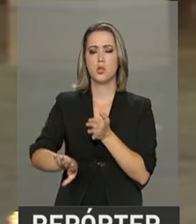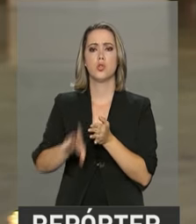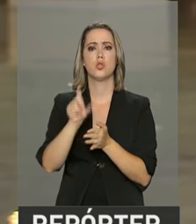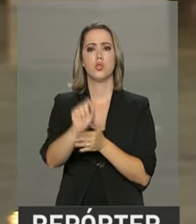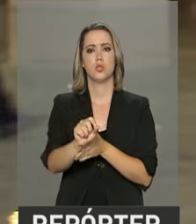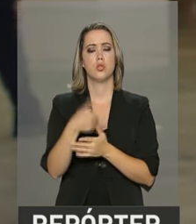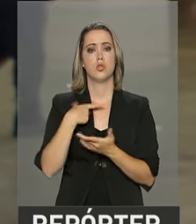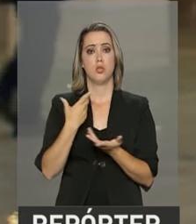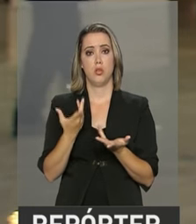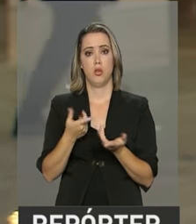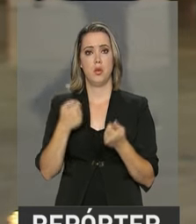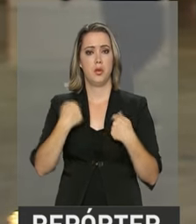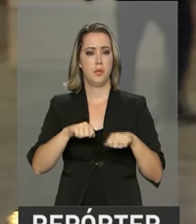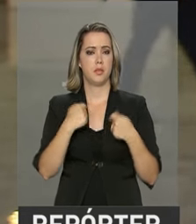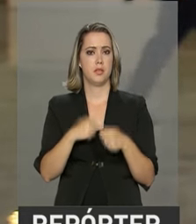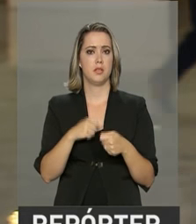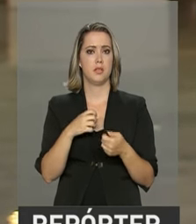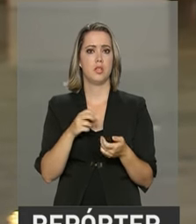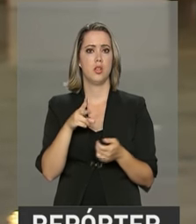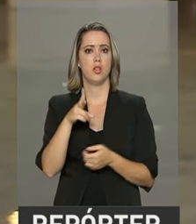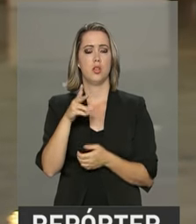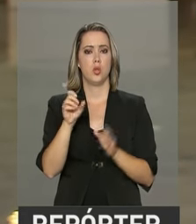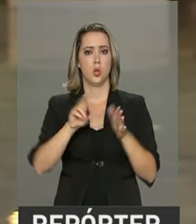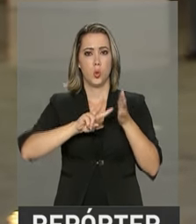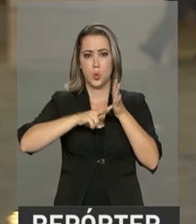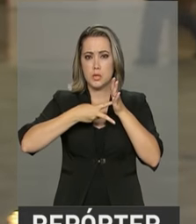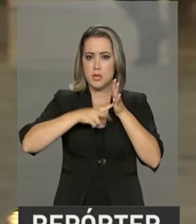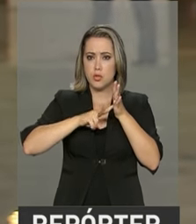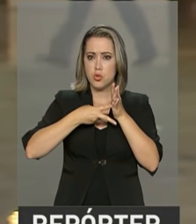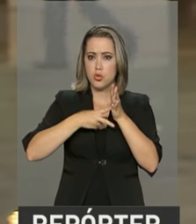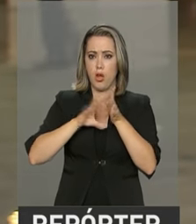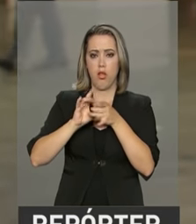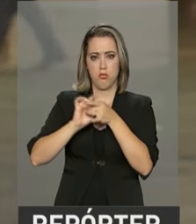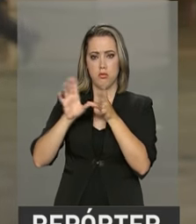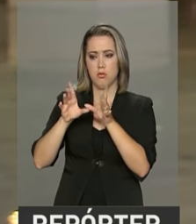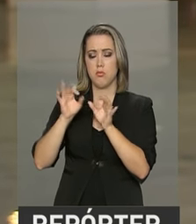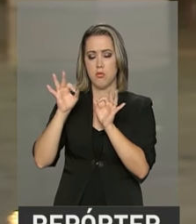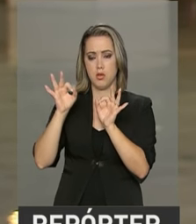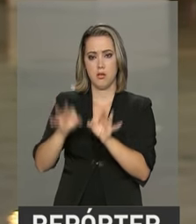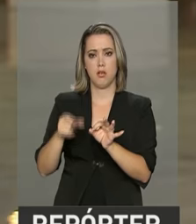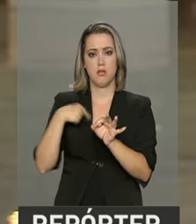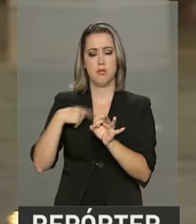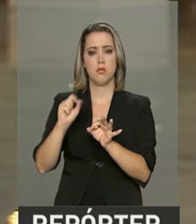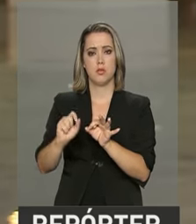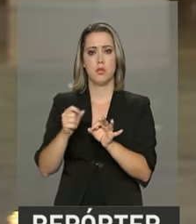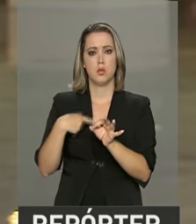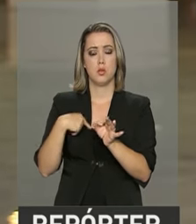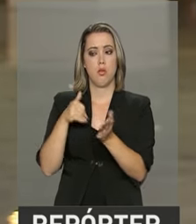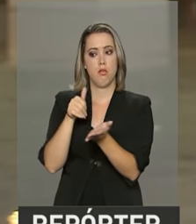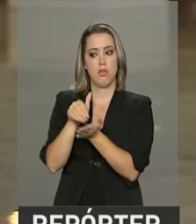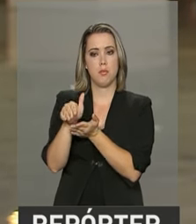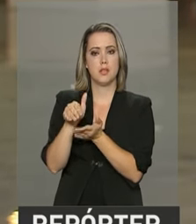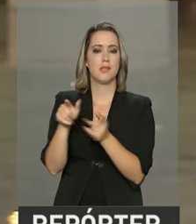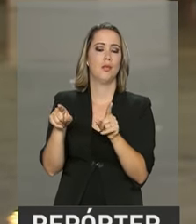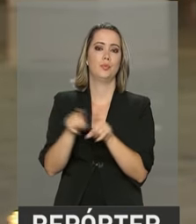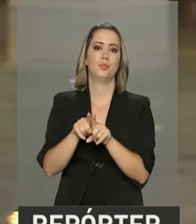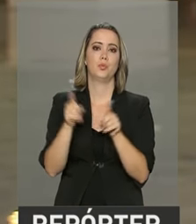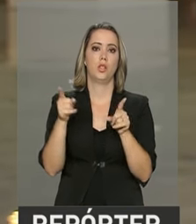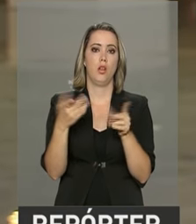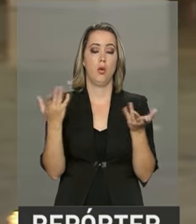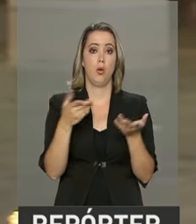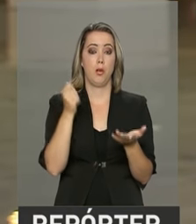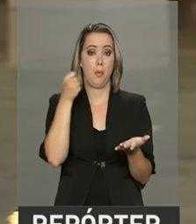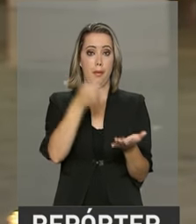rescisão contratual no caso de demissão e torna a contribuição sindical optativa. Agora, o projeto vai